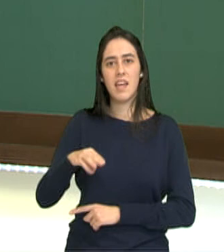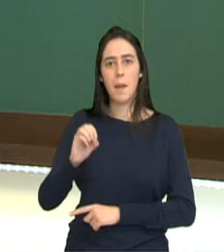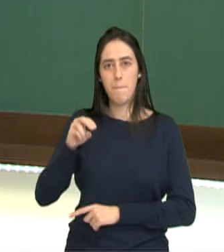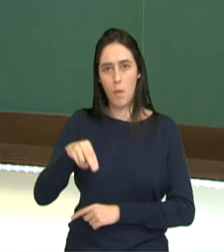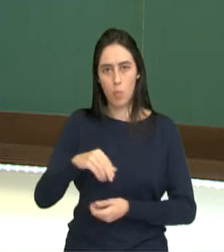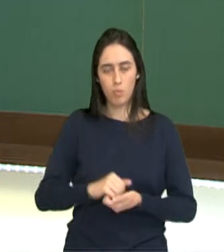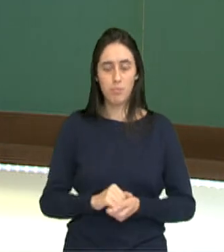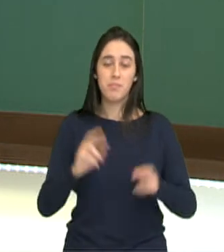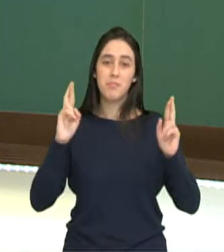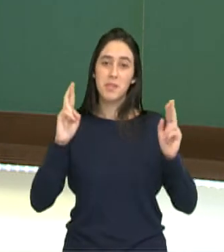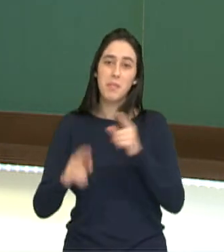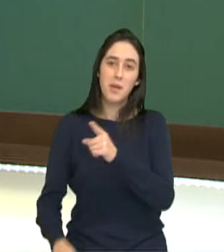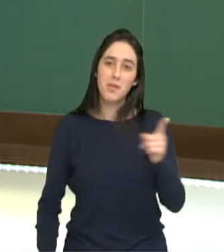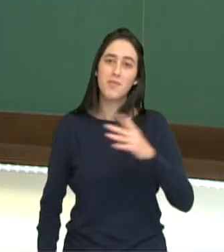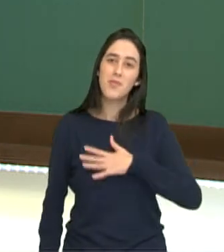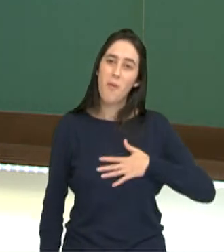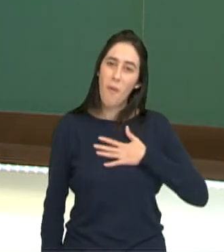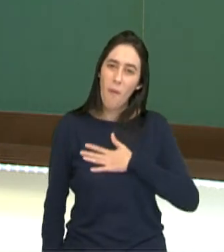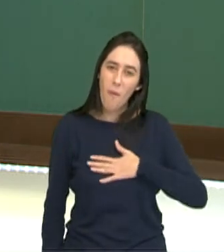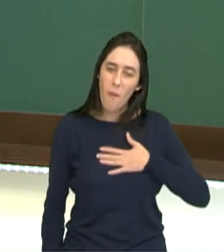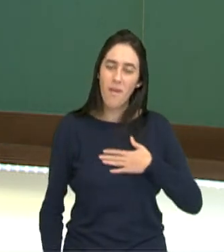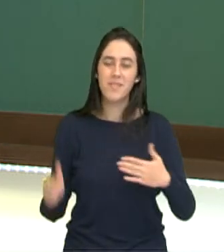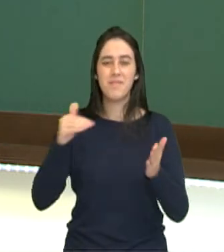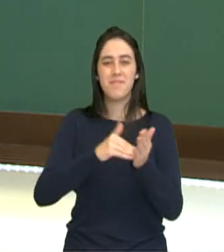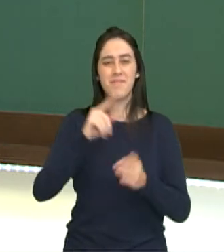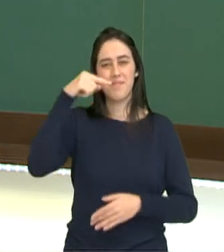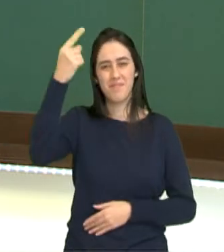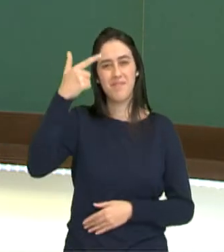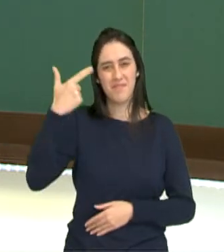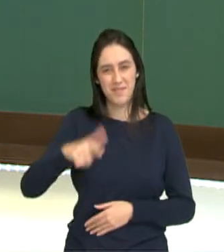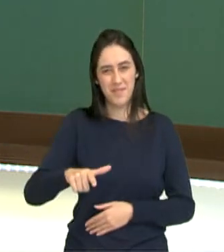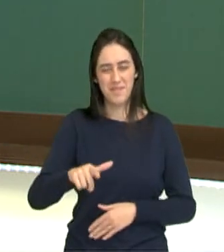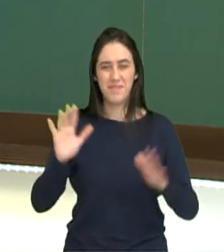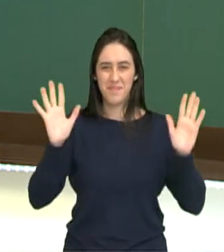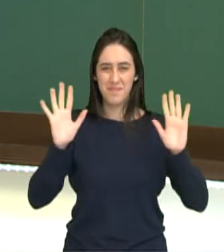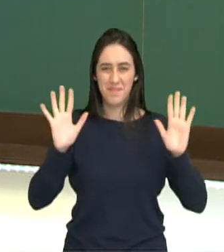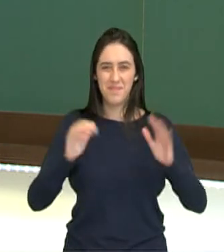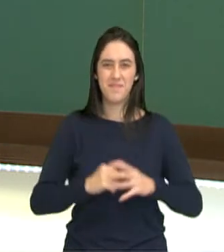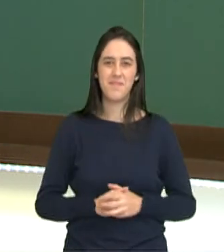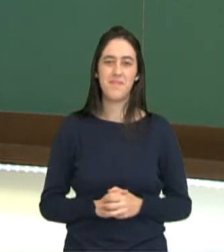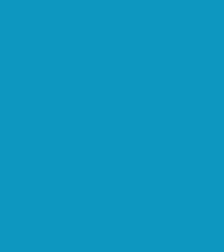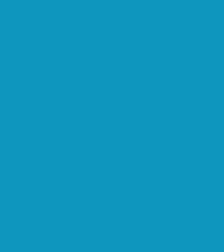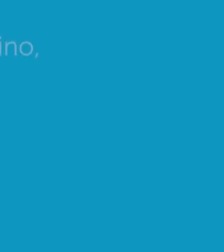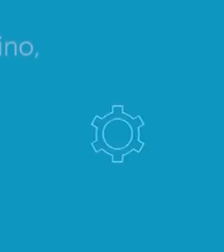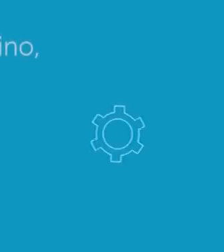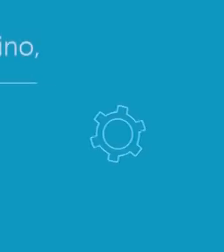Espero que vocês tenham gostado da aula, né? E nos vemos numa próxima oportunidade. Goodbye!